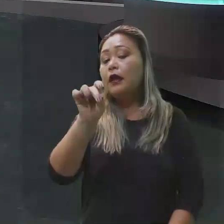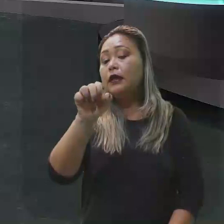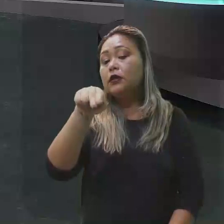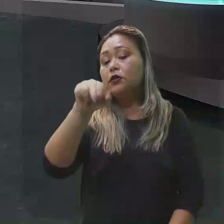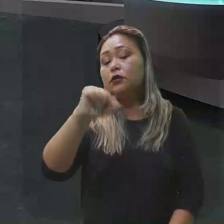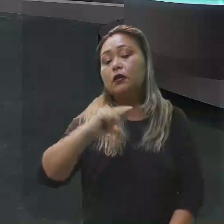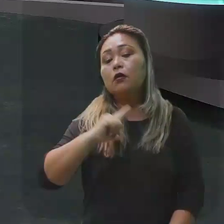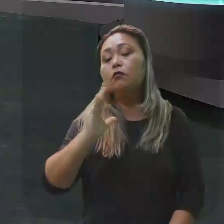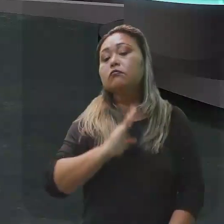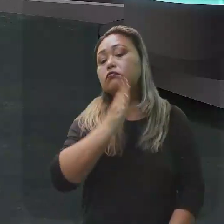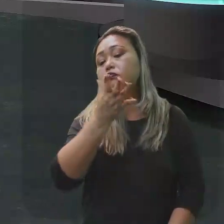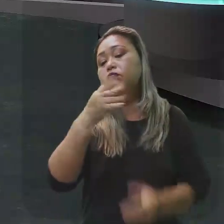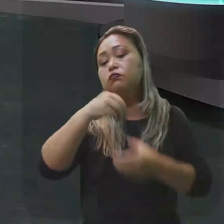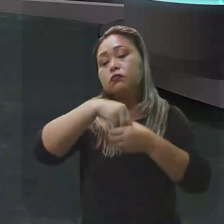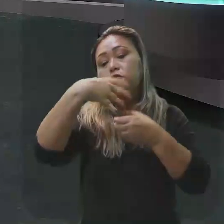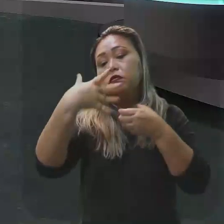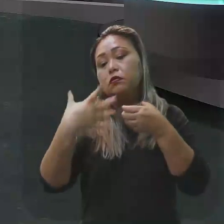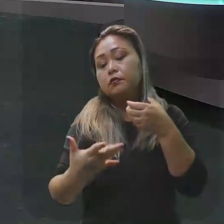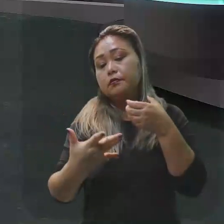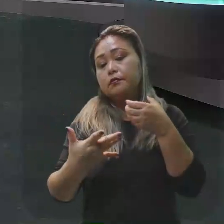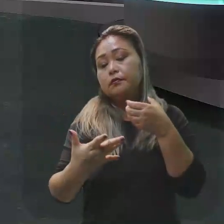passar por todos os conteúdos,